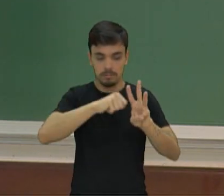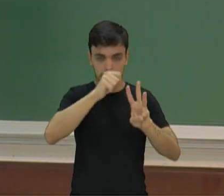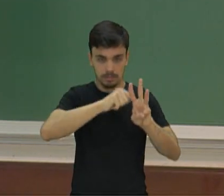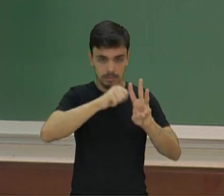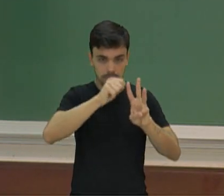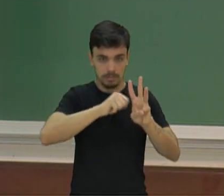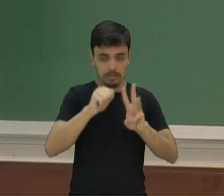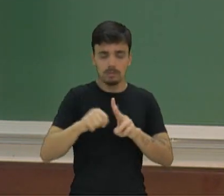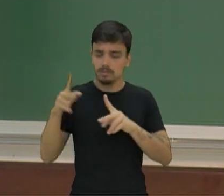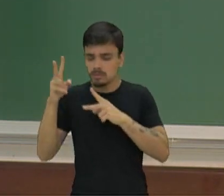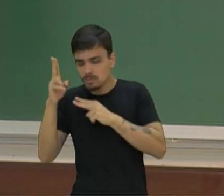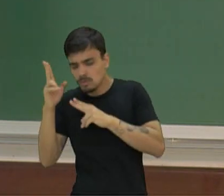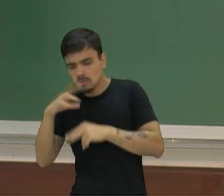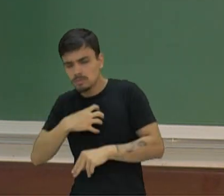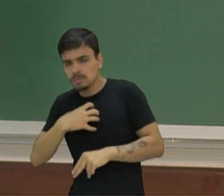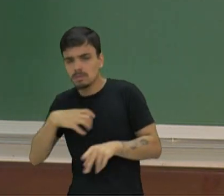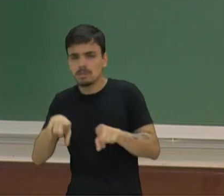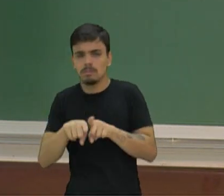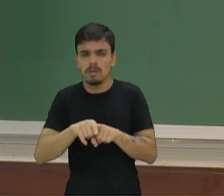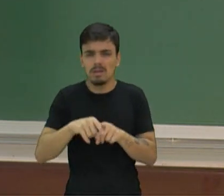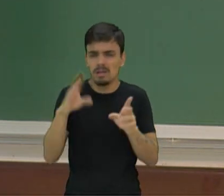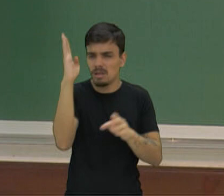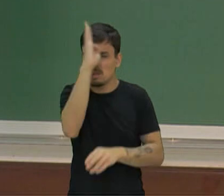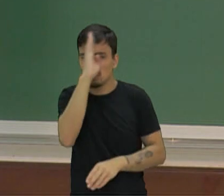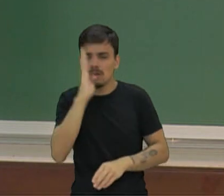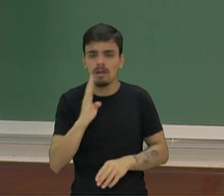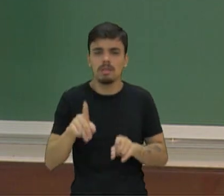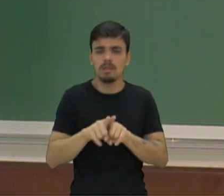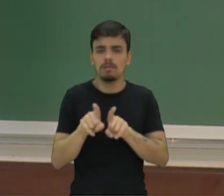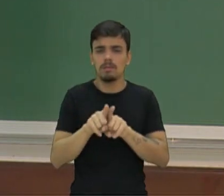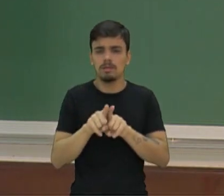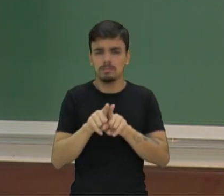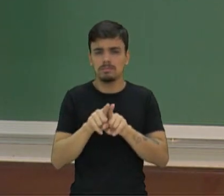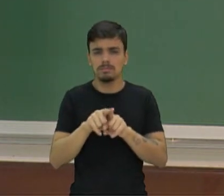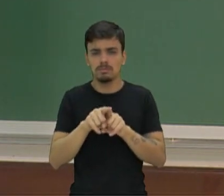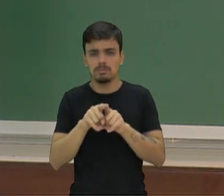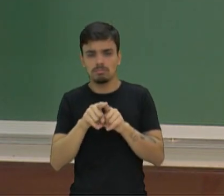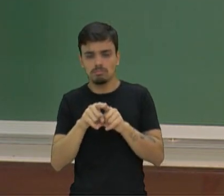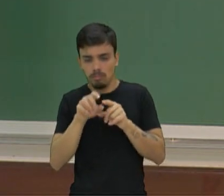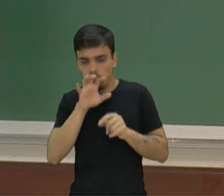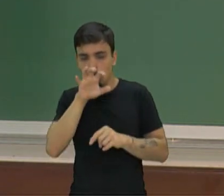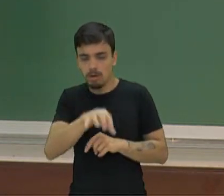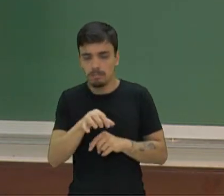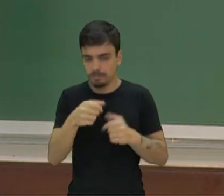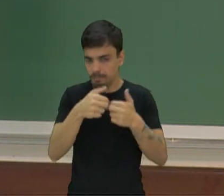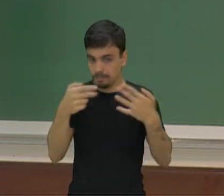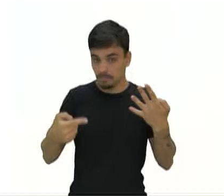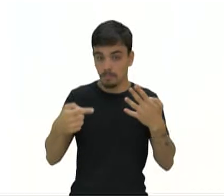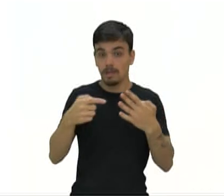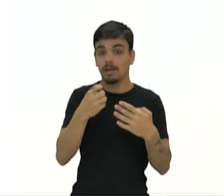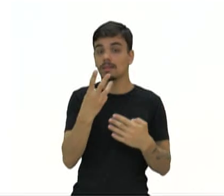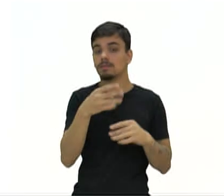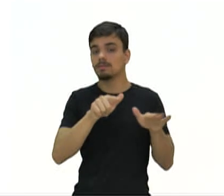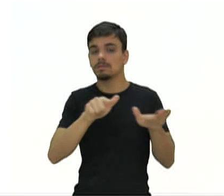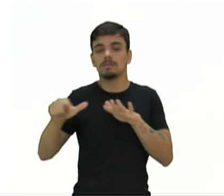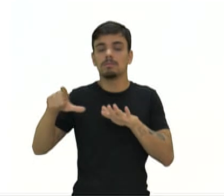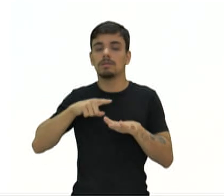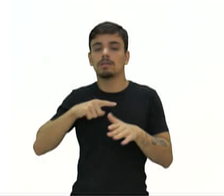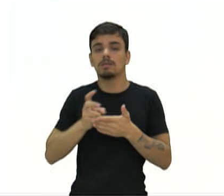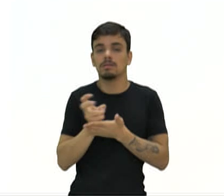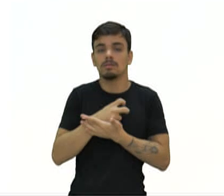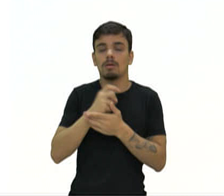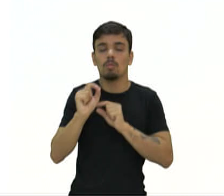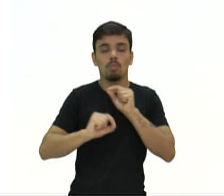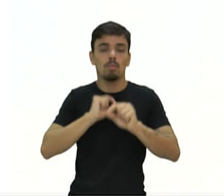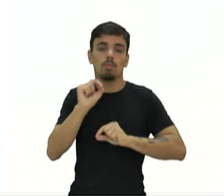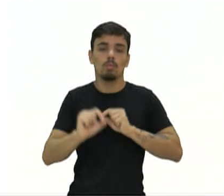fica mais sonolenta, ela tem náuseas, tem vômitos e tudo mais. Já na terceira semana, surge no embrião uma estruturinha